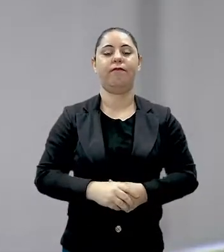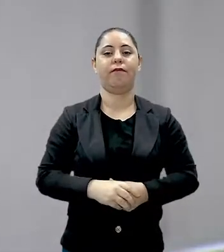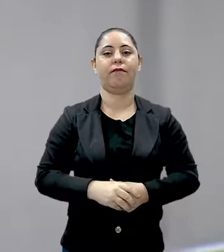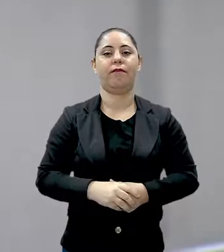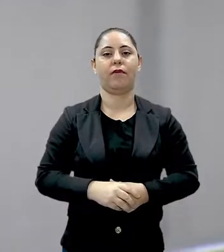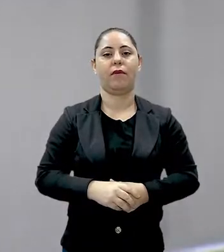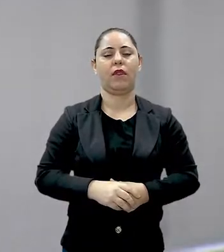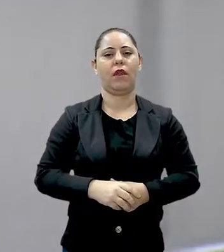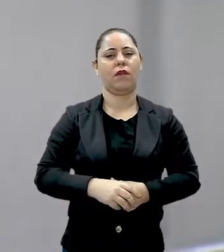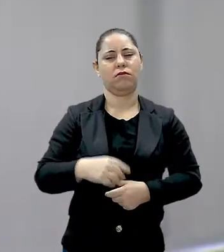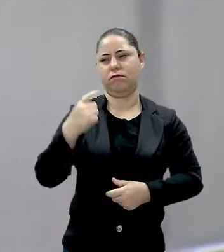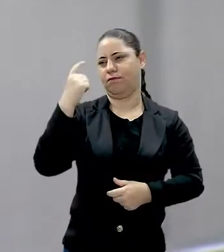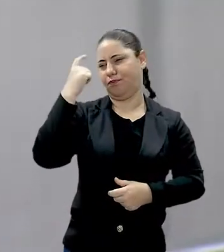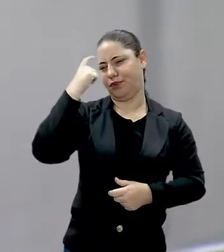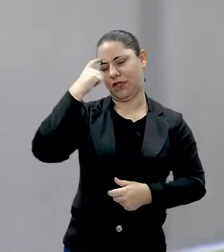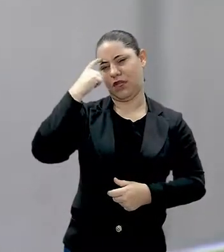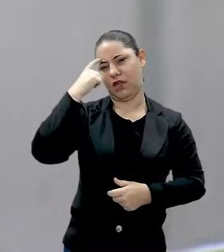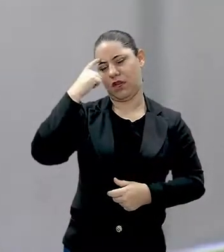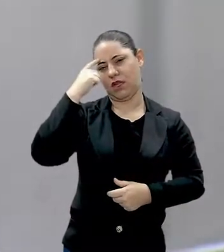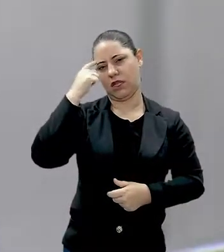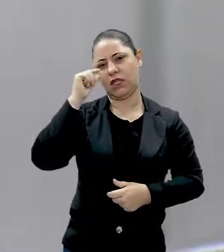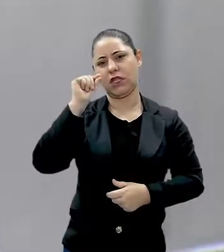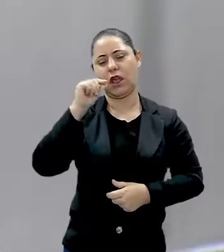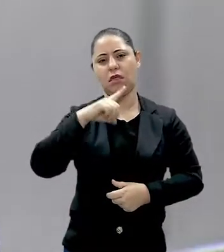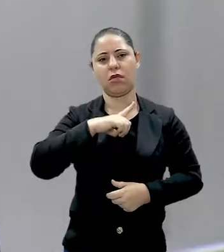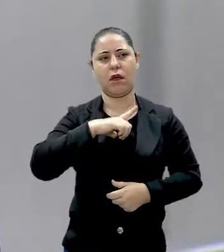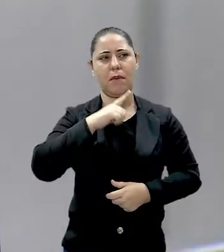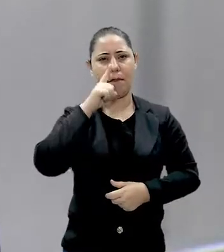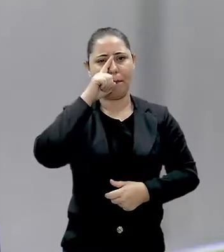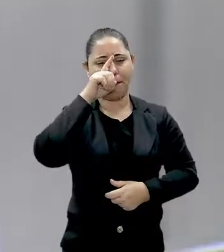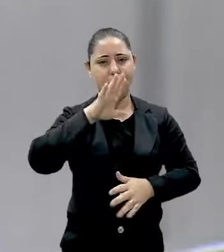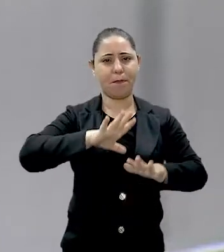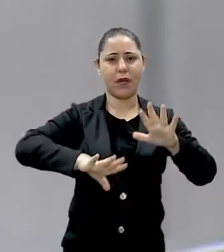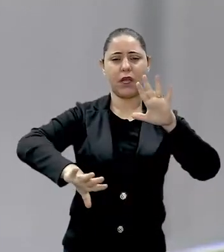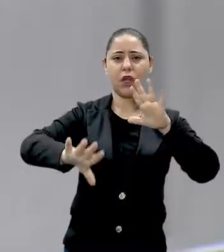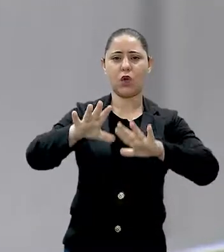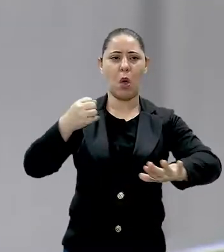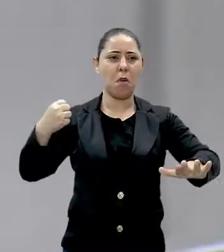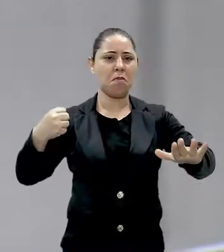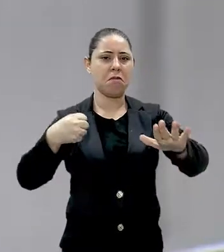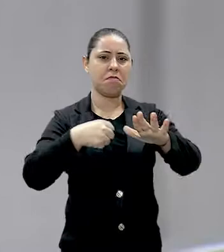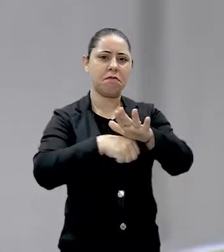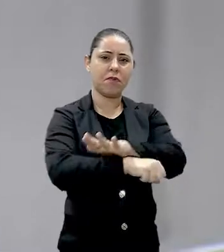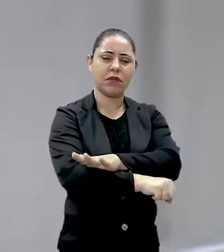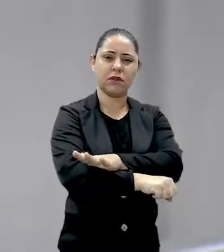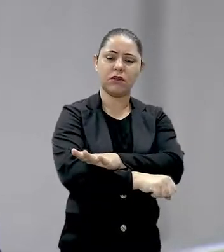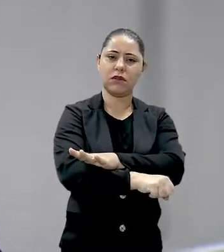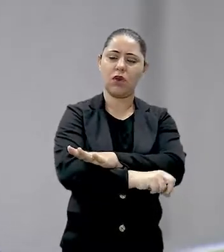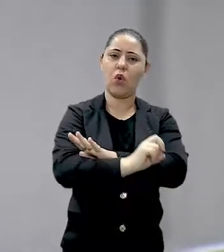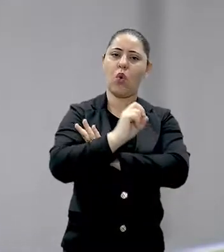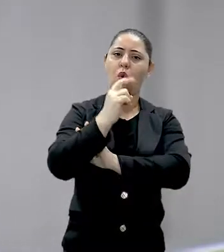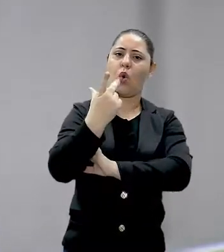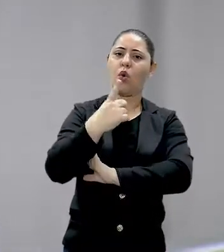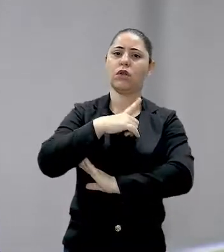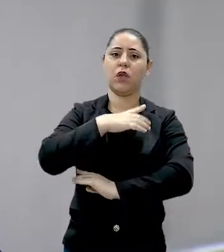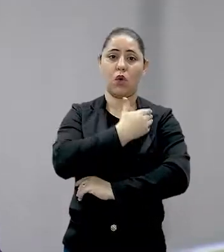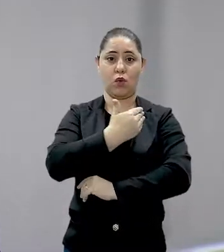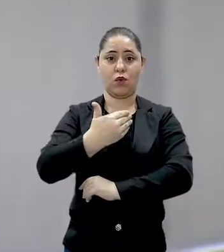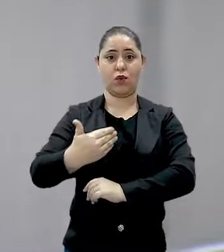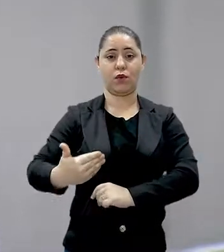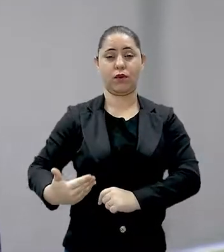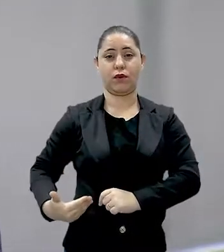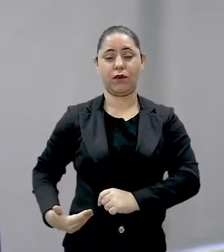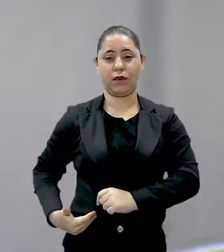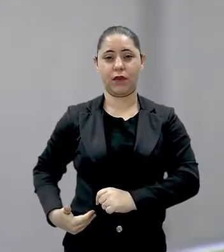estamos. Era impensável que você pudesse ter risco de implantação ou de você ter